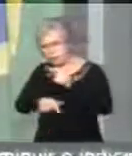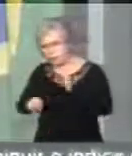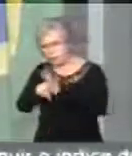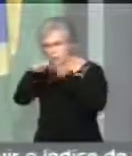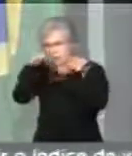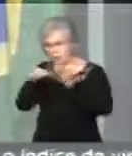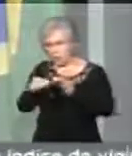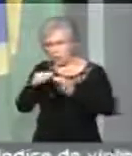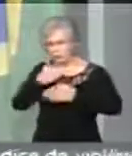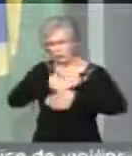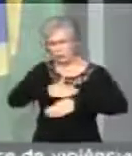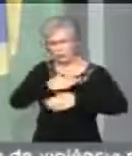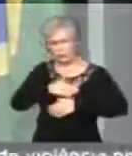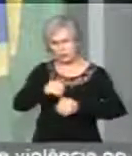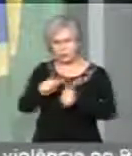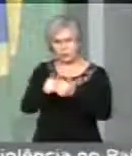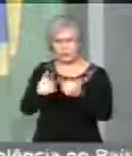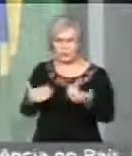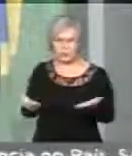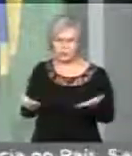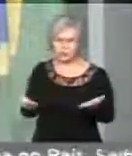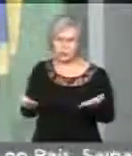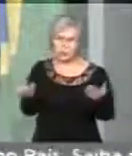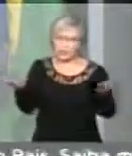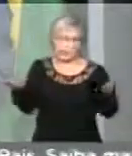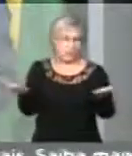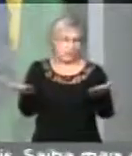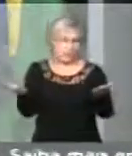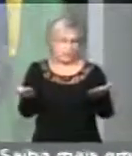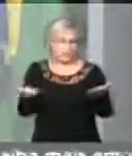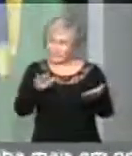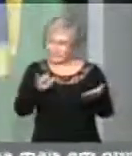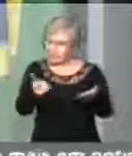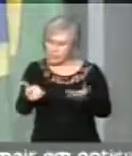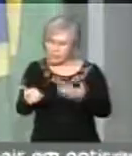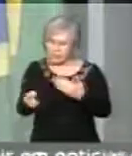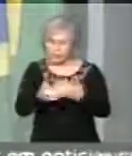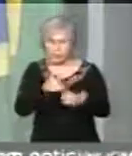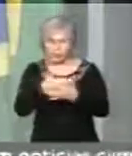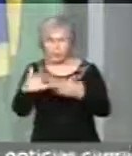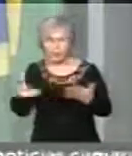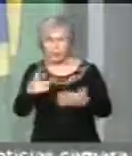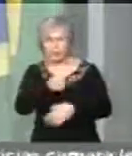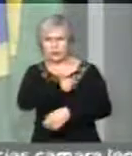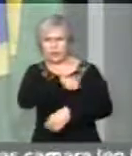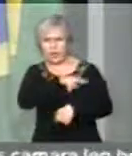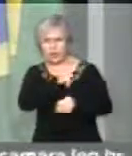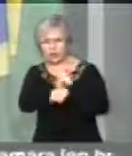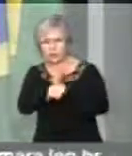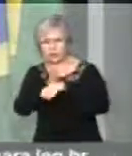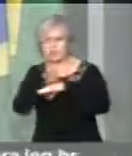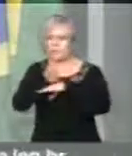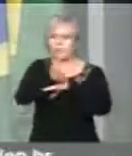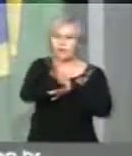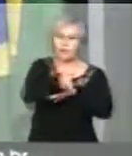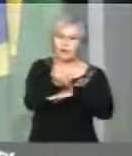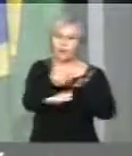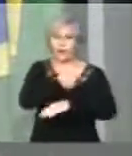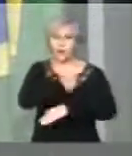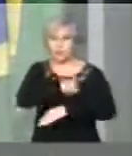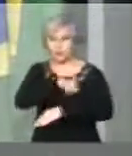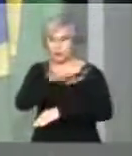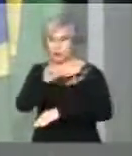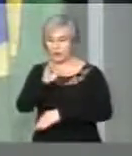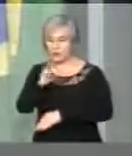mais tranquilidade. Não podemos ter a toda a ação de um auditor fiscal ou de um fiscal do IBAMA ter